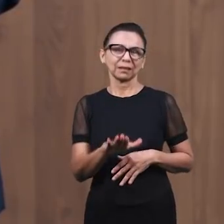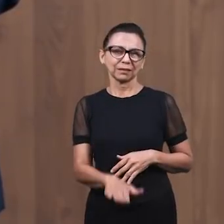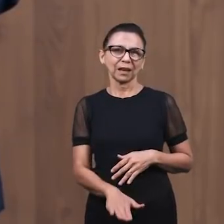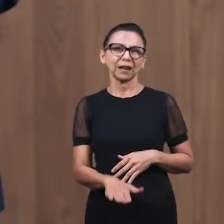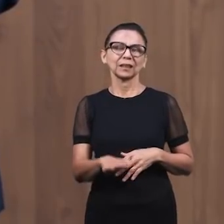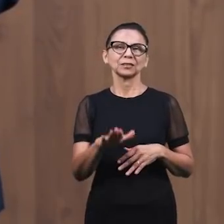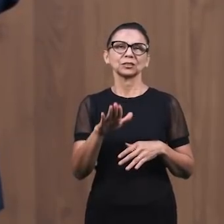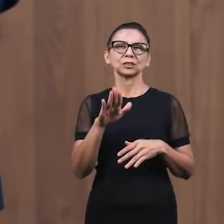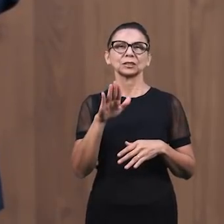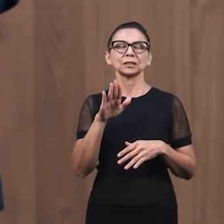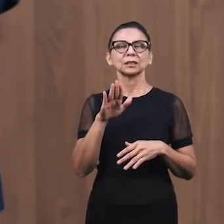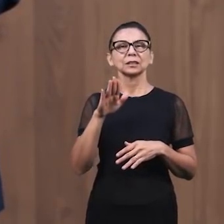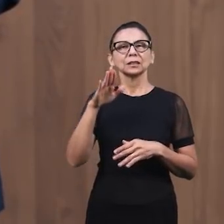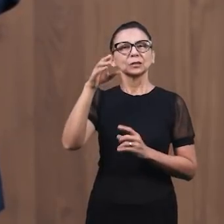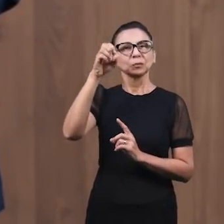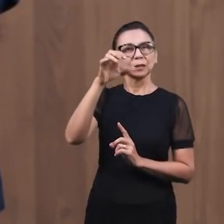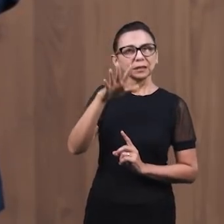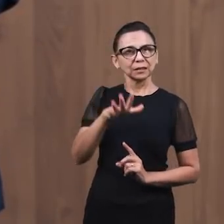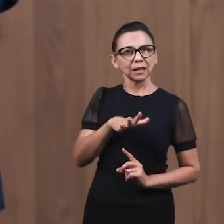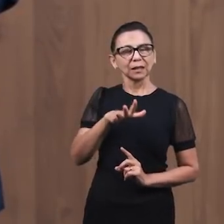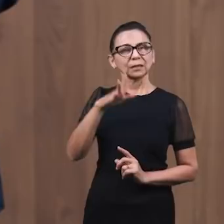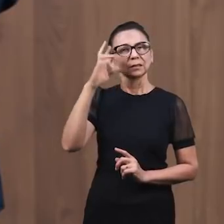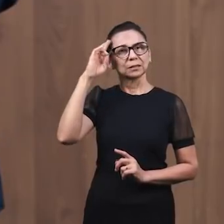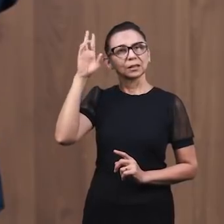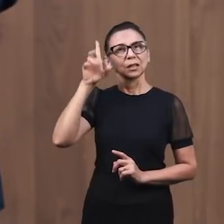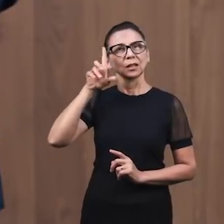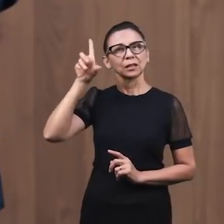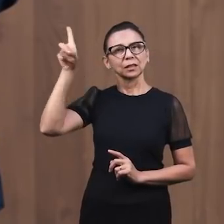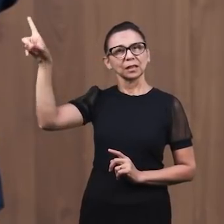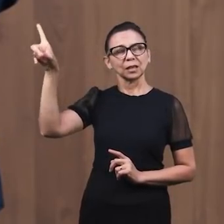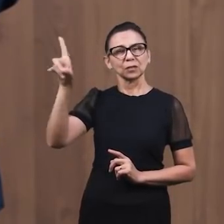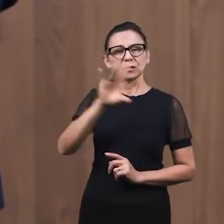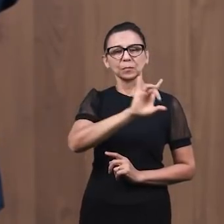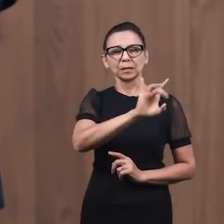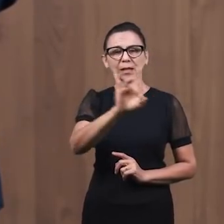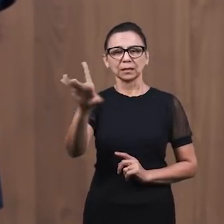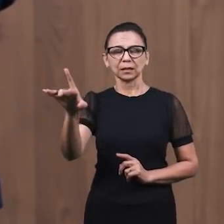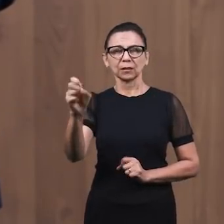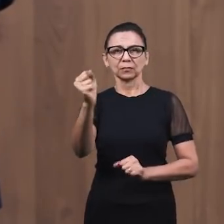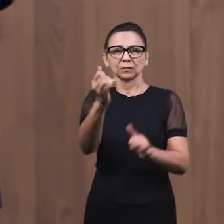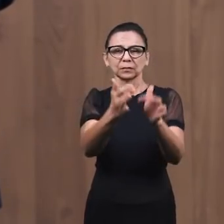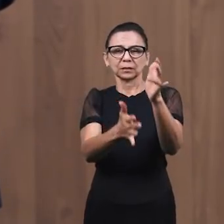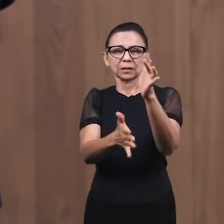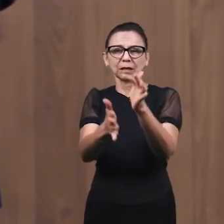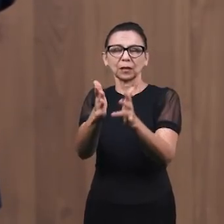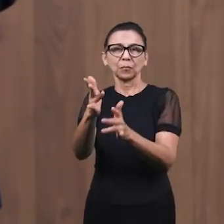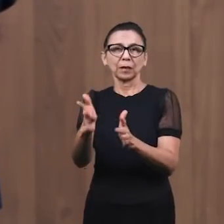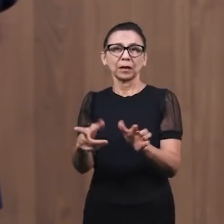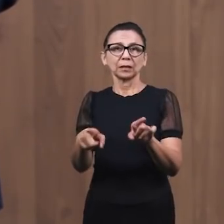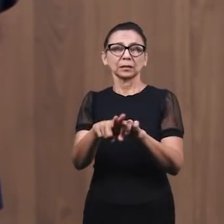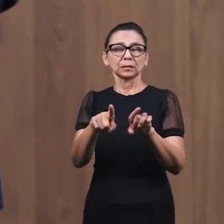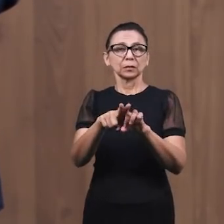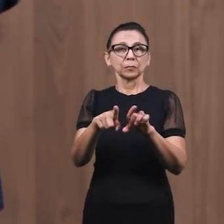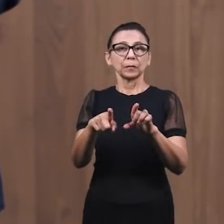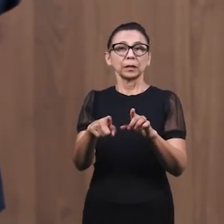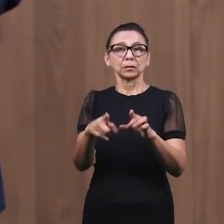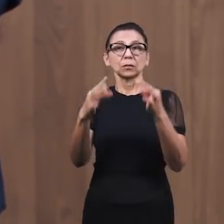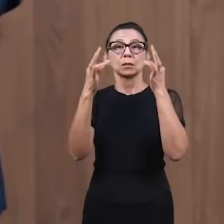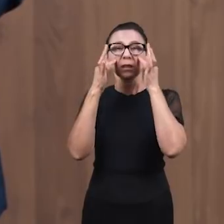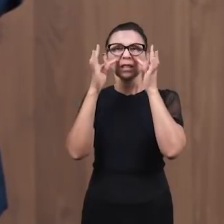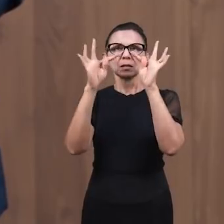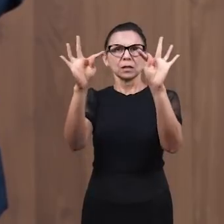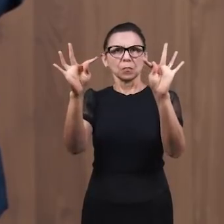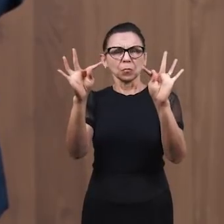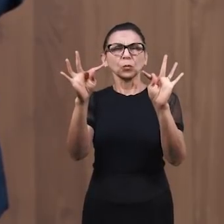nesta tarde, e que a Tua graça, Senhor Deus, esteja sobre as nossas vidas como testemunho